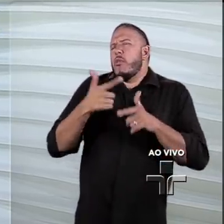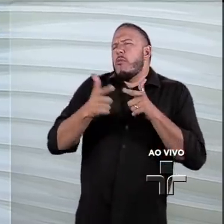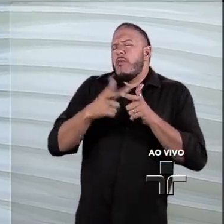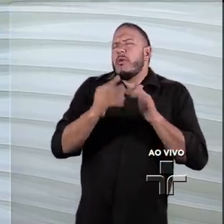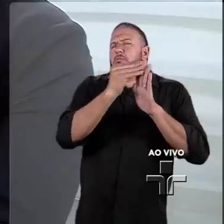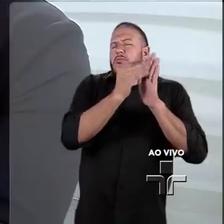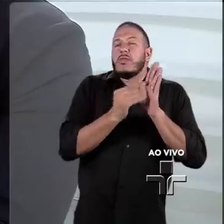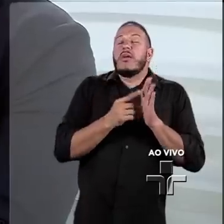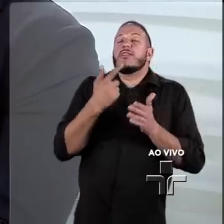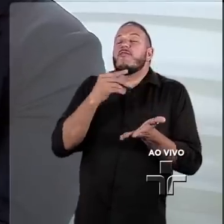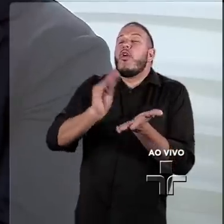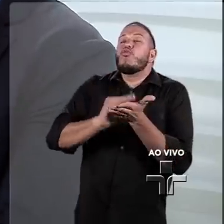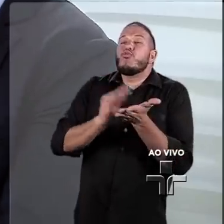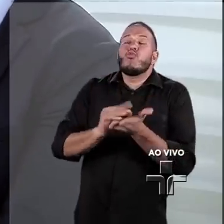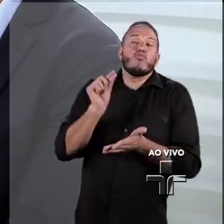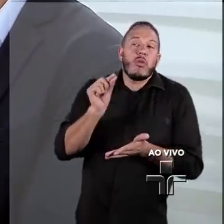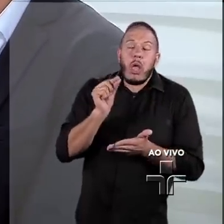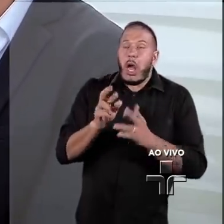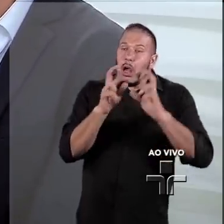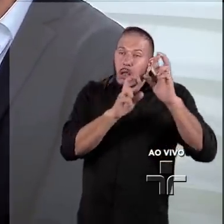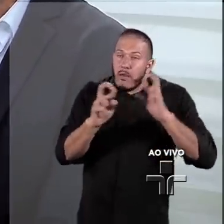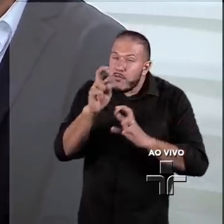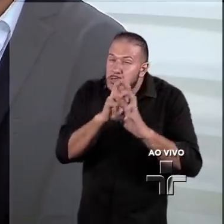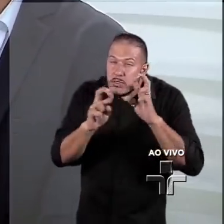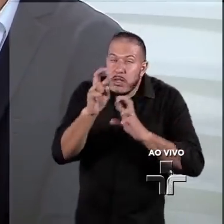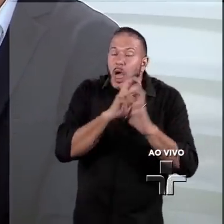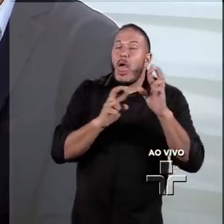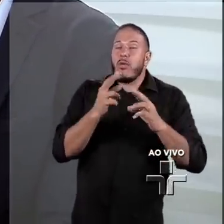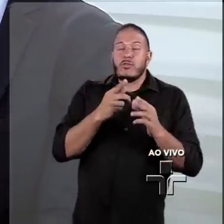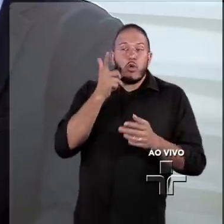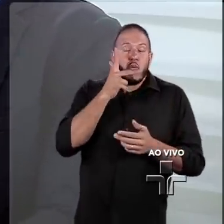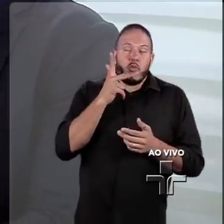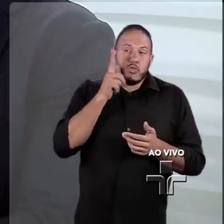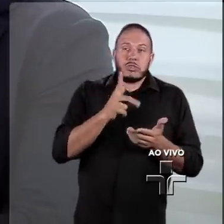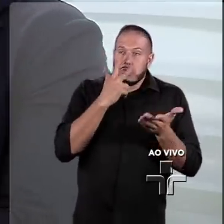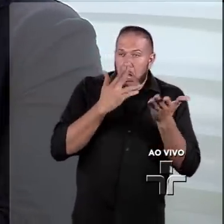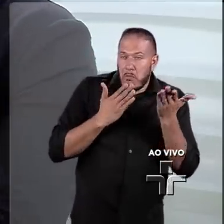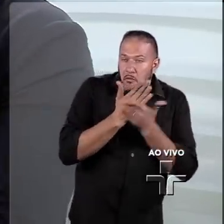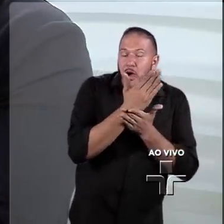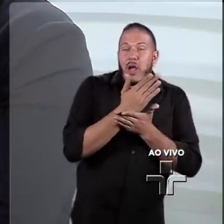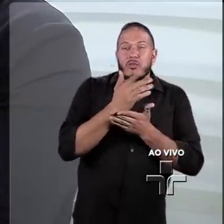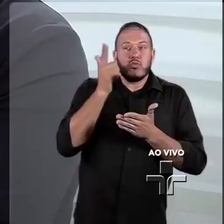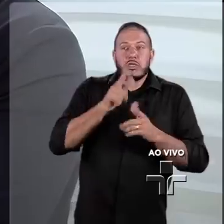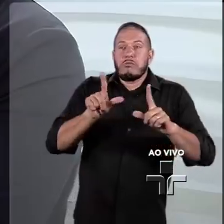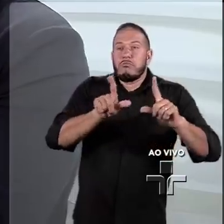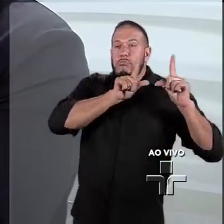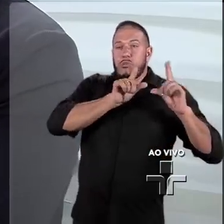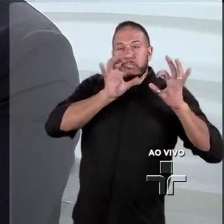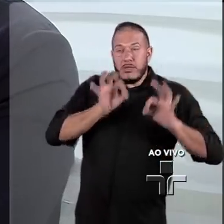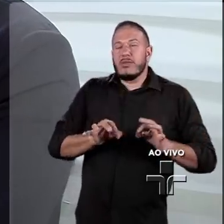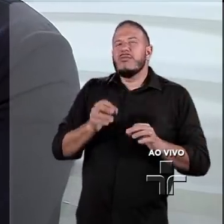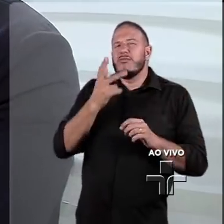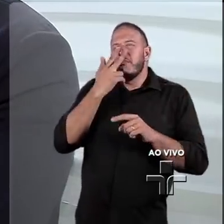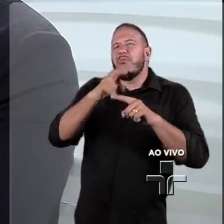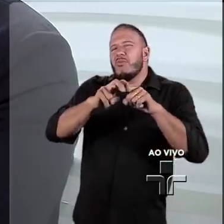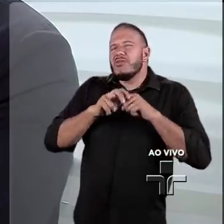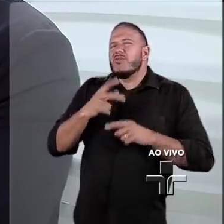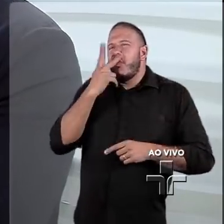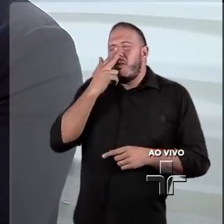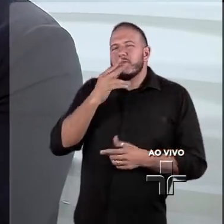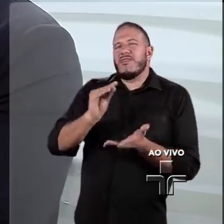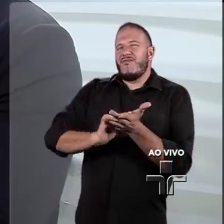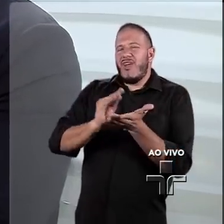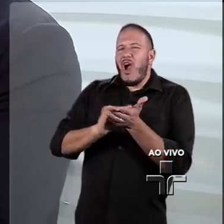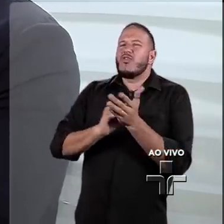de fiscalização entre o que foi aprovado e o que foi licenciado. É por isso que eu acho que a gente precisa avançar muito, em